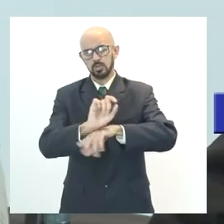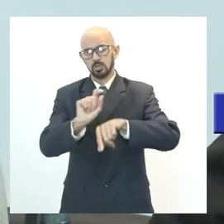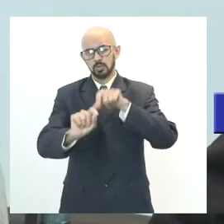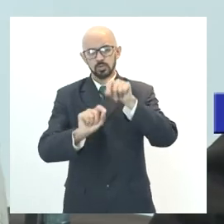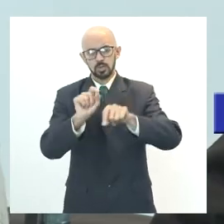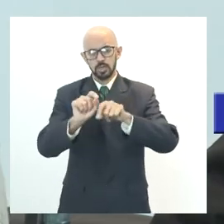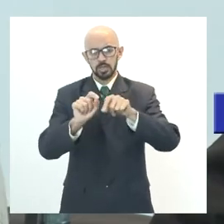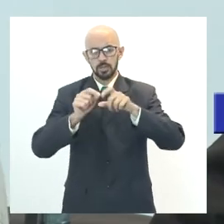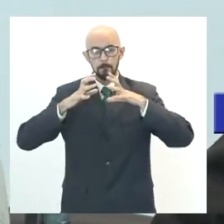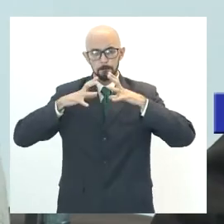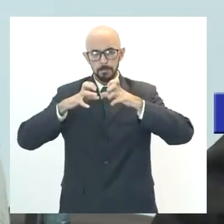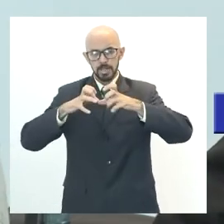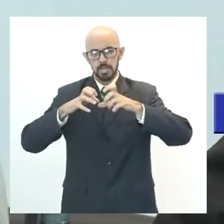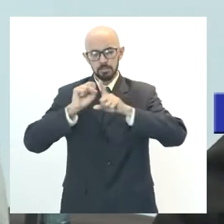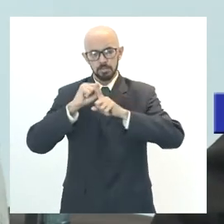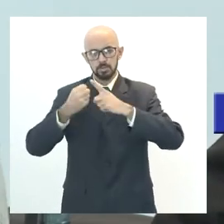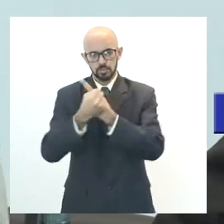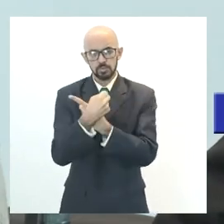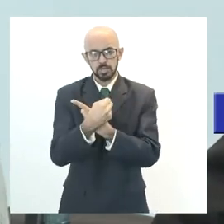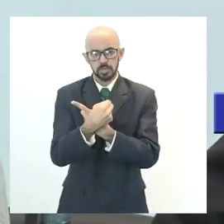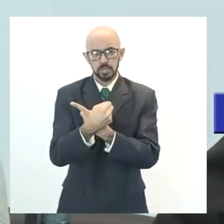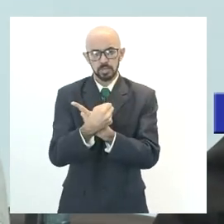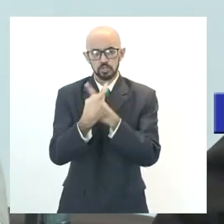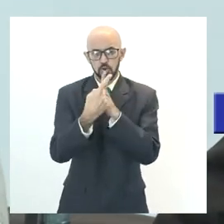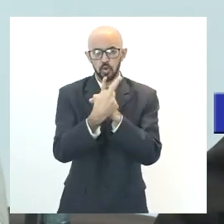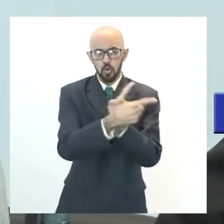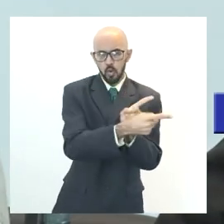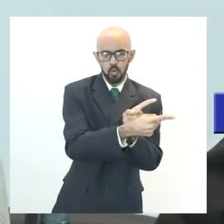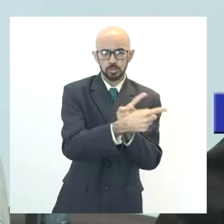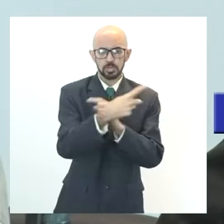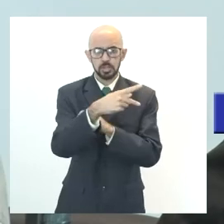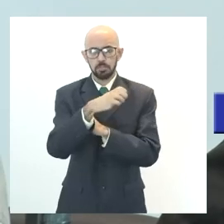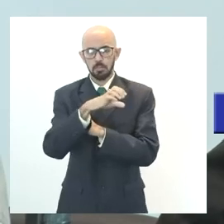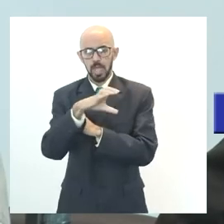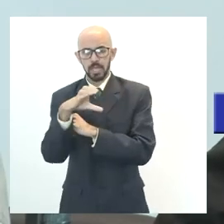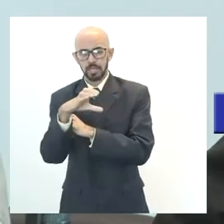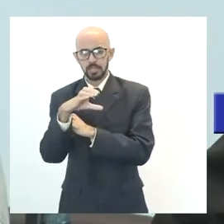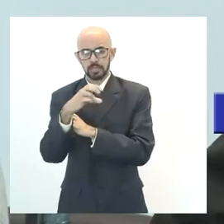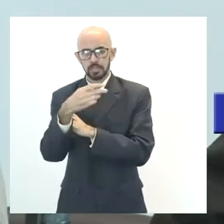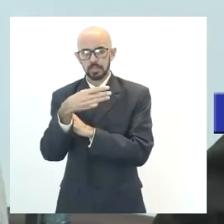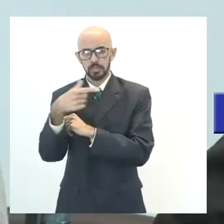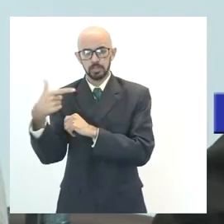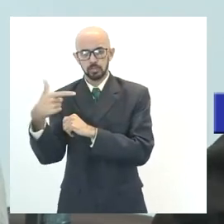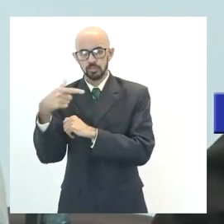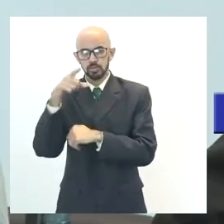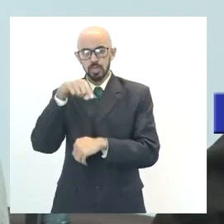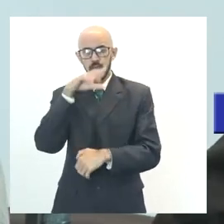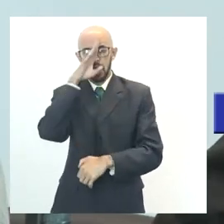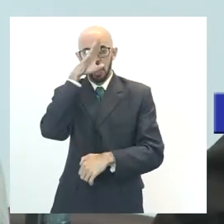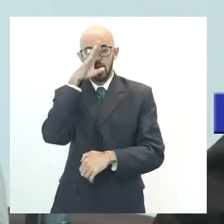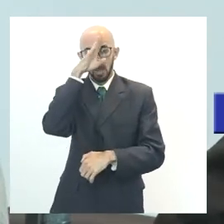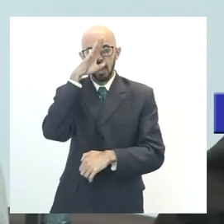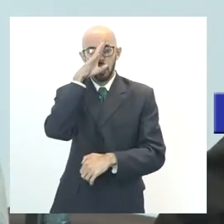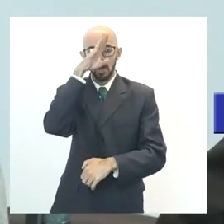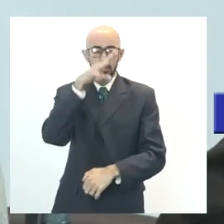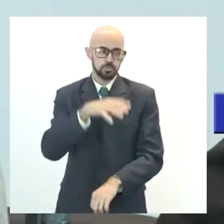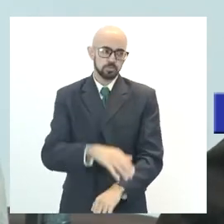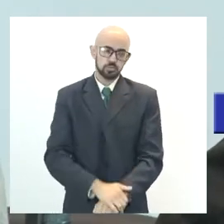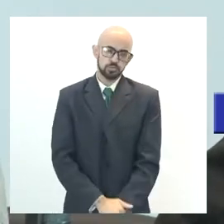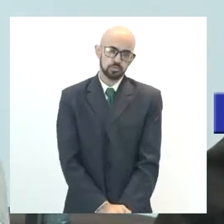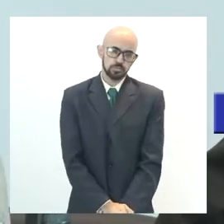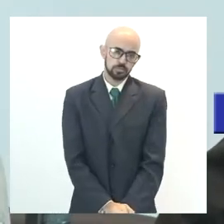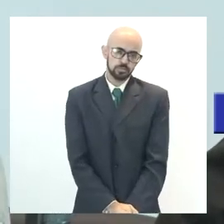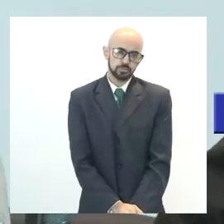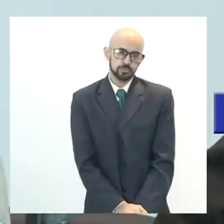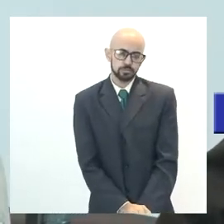prima pela sociedade né contra essa pack 32 querem absurda e abusiva e